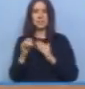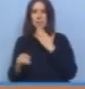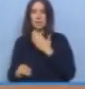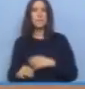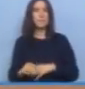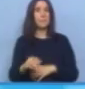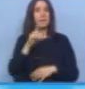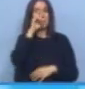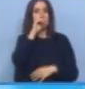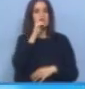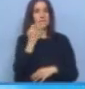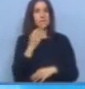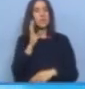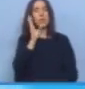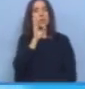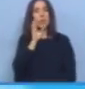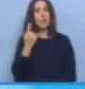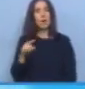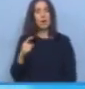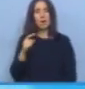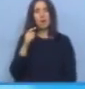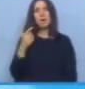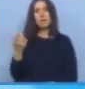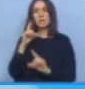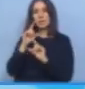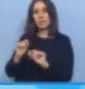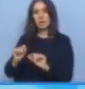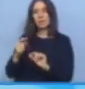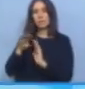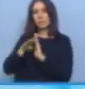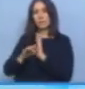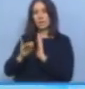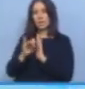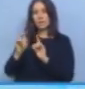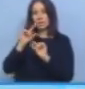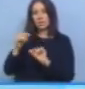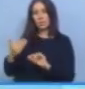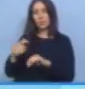Eclésia. Recordo ainda que mais logo pode contar com a edição rádio do programa Eclésia,